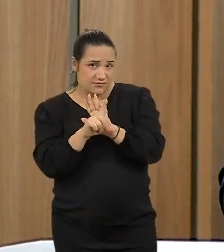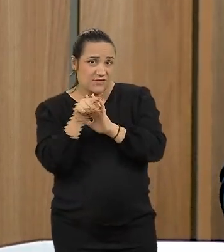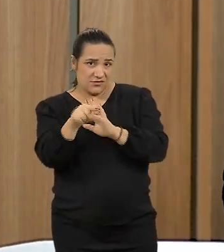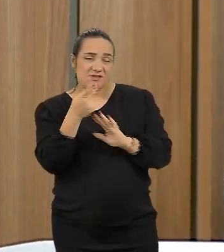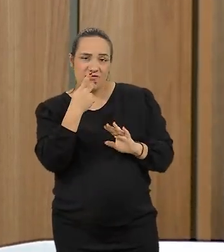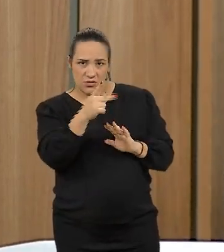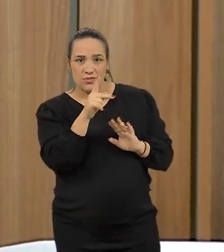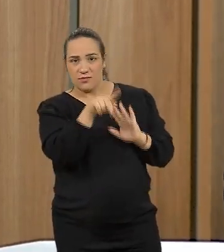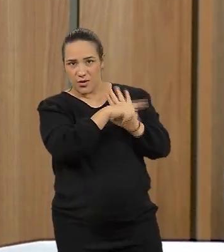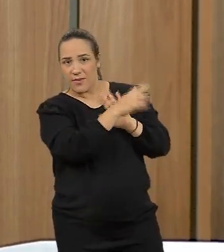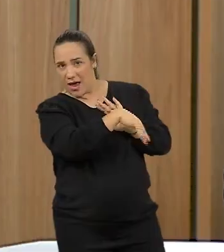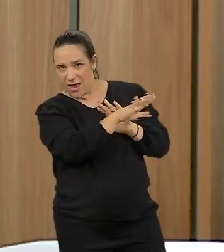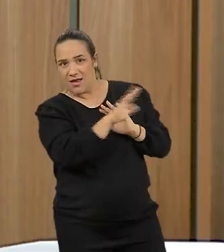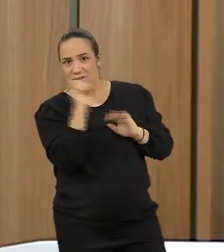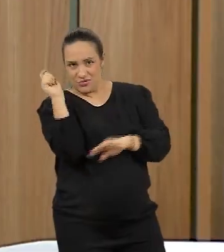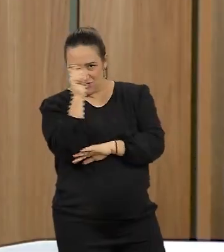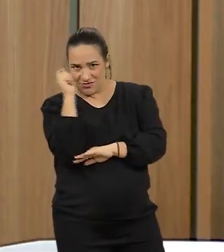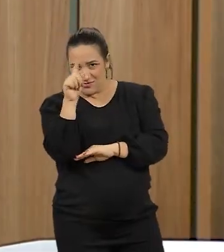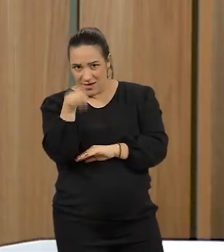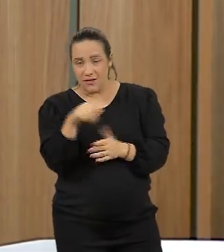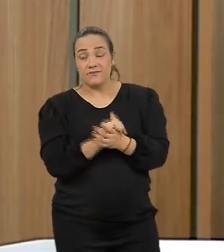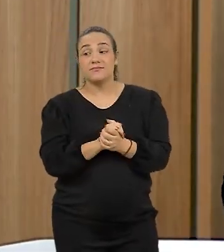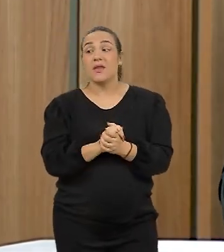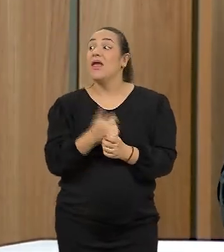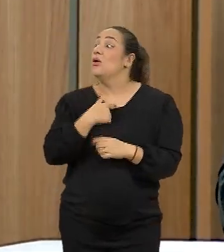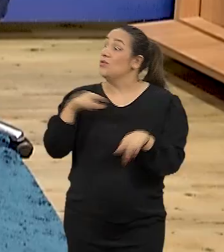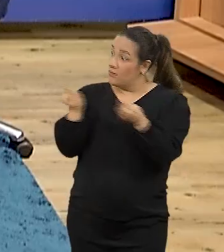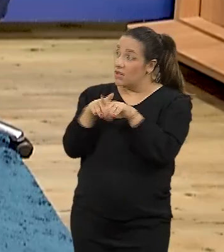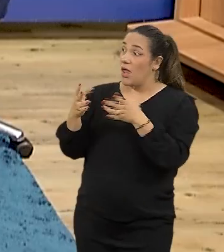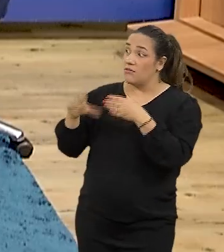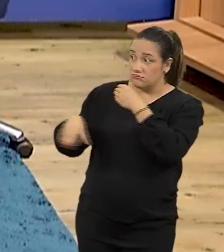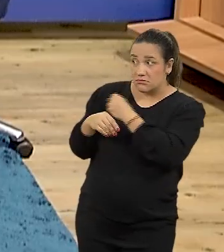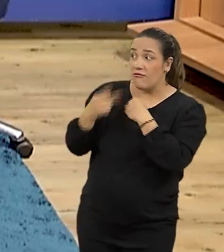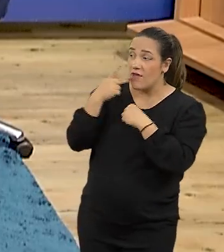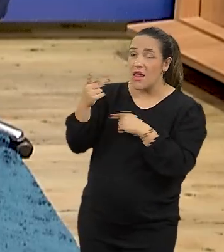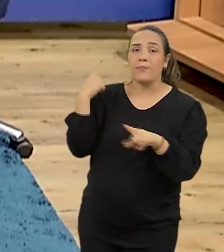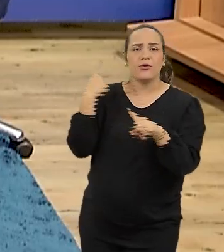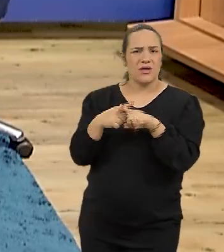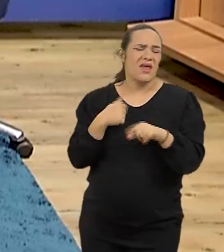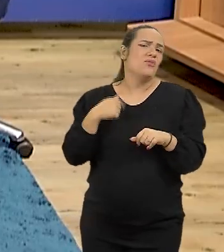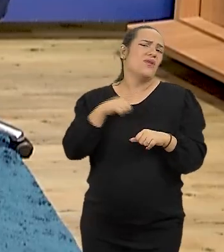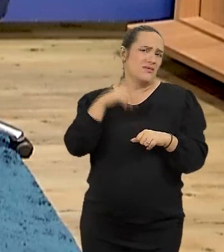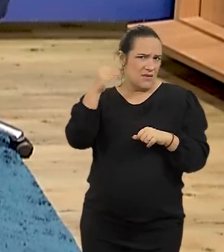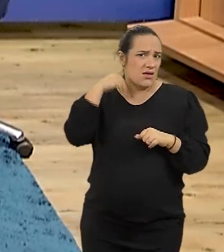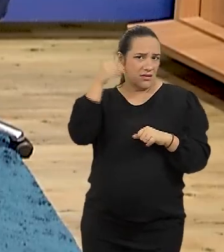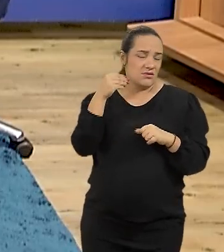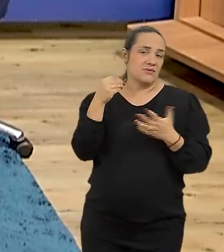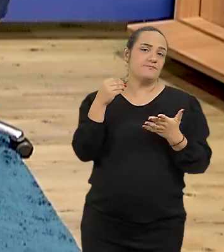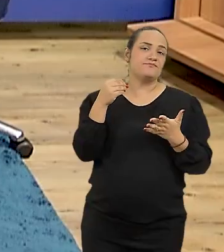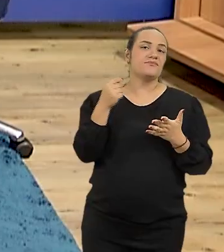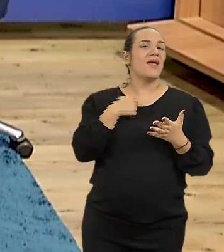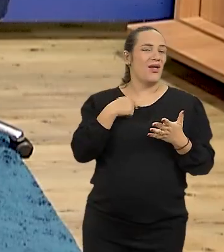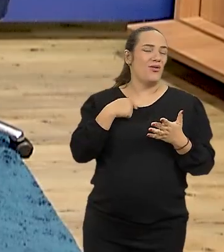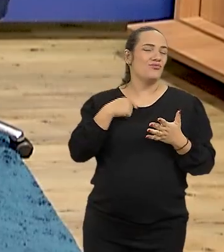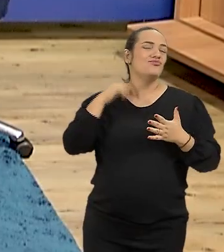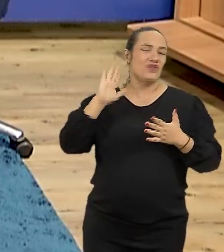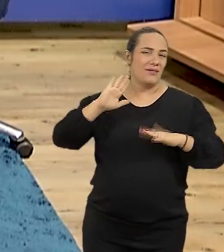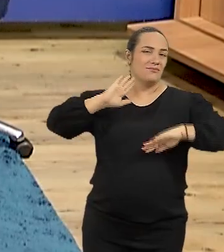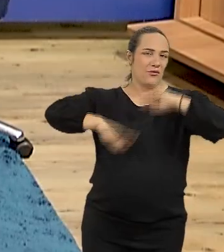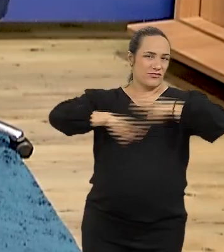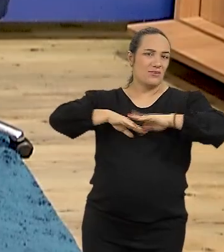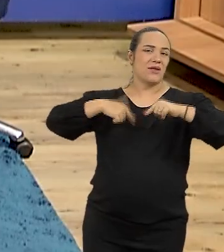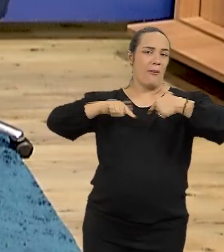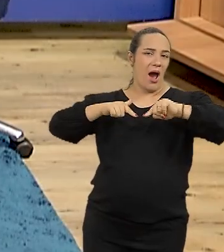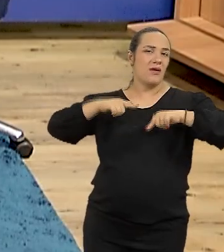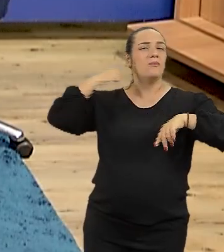trouxe até do direito alienígena aí da Argentina. Sim. Eu queria até contribuir um pouco, que a experiência que eu tenho